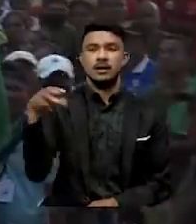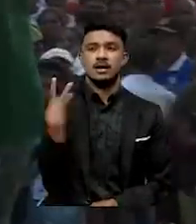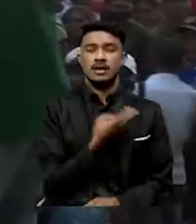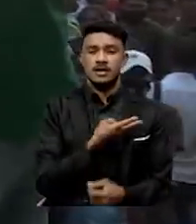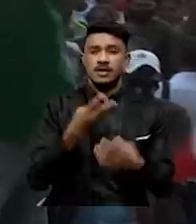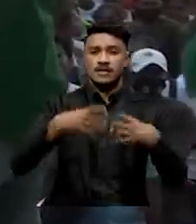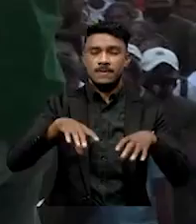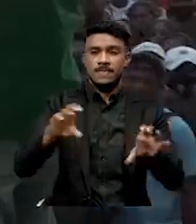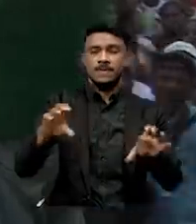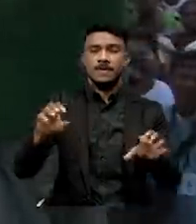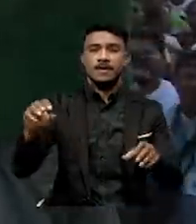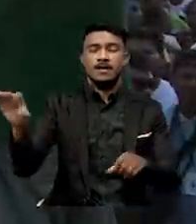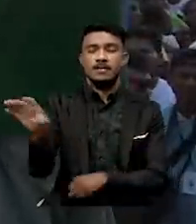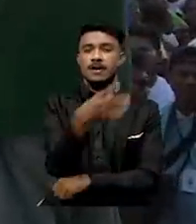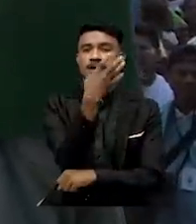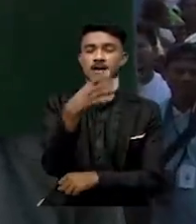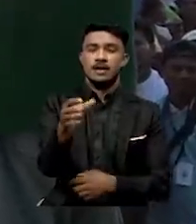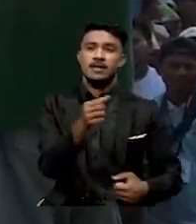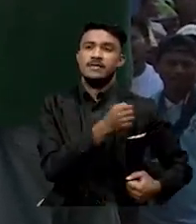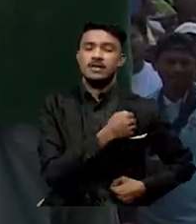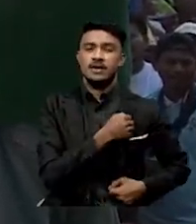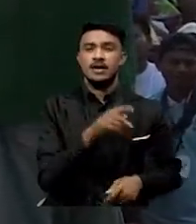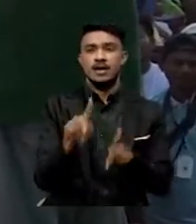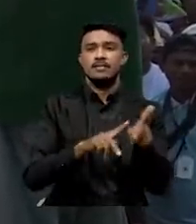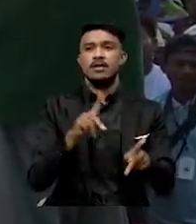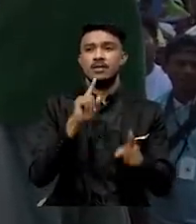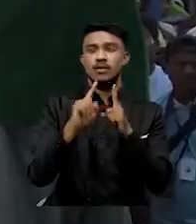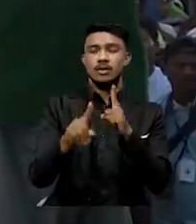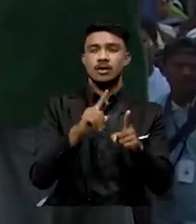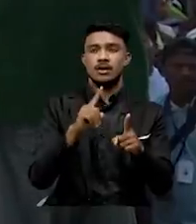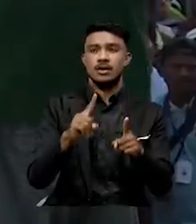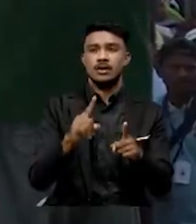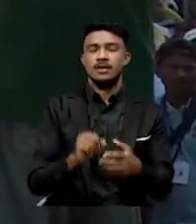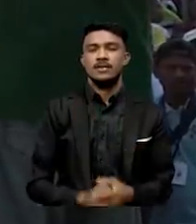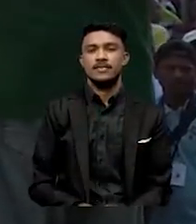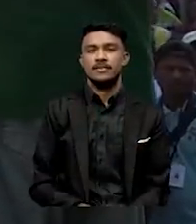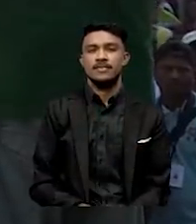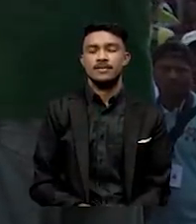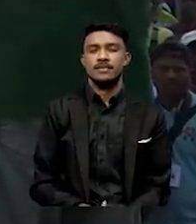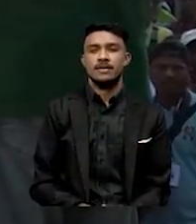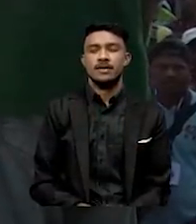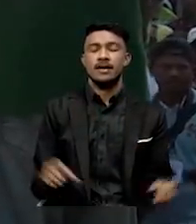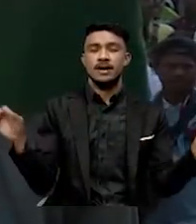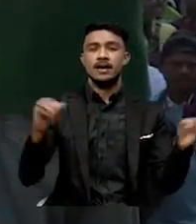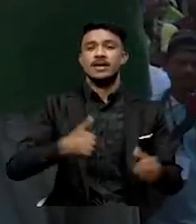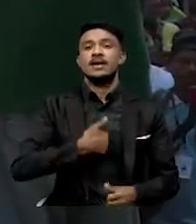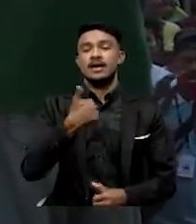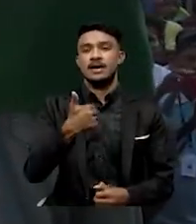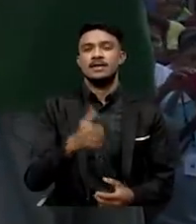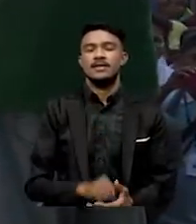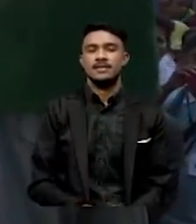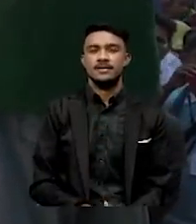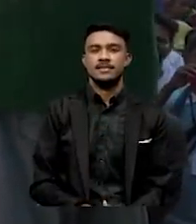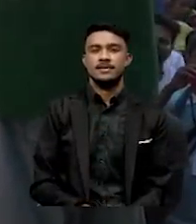bandeira falindil. Ema beculiene? Tu afle amolok nane? La tene an. In ken